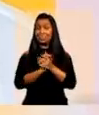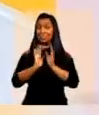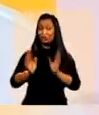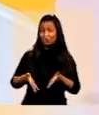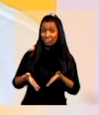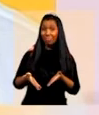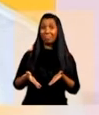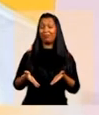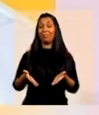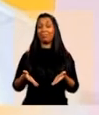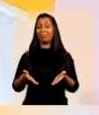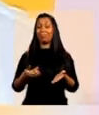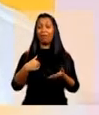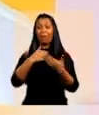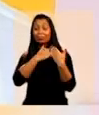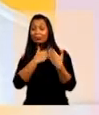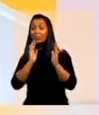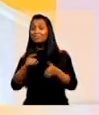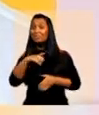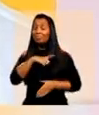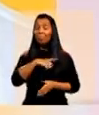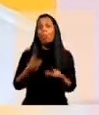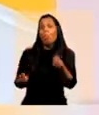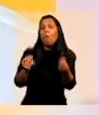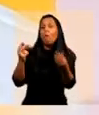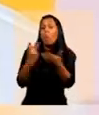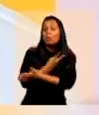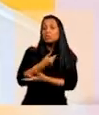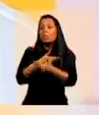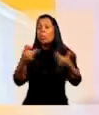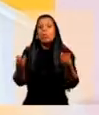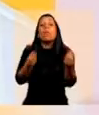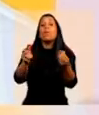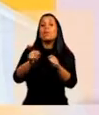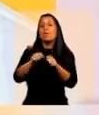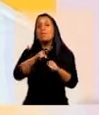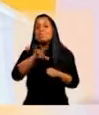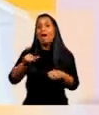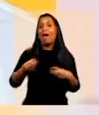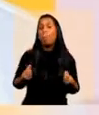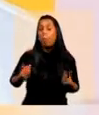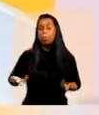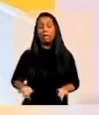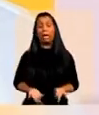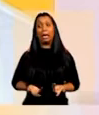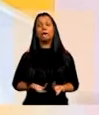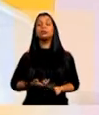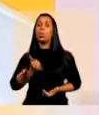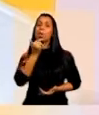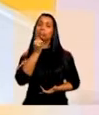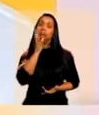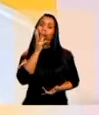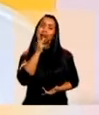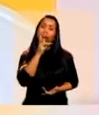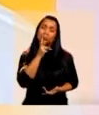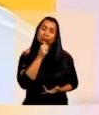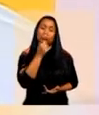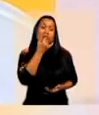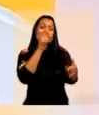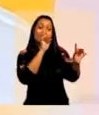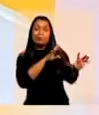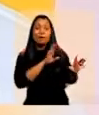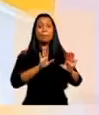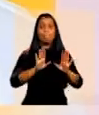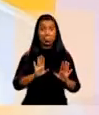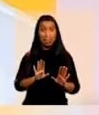estava casado. Perfeito. Na época, eu tenho responsabilidades e se acontecer alguma coisa, como vai ser? Então, eu ainda meio que demorei um pouco para